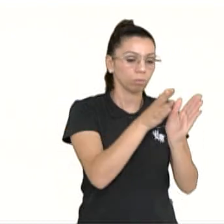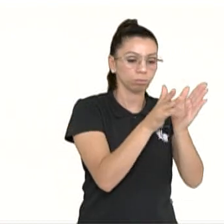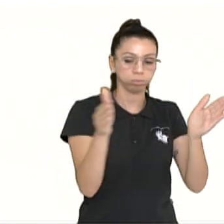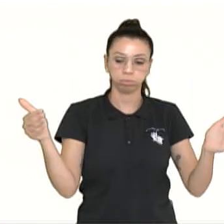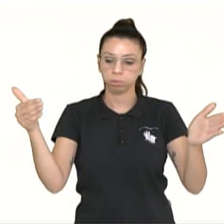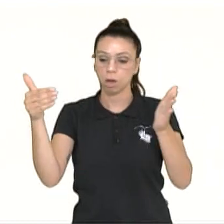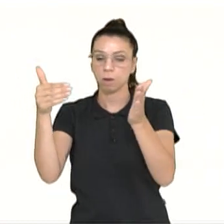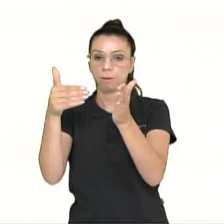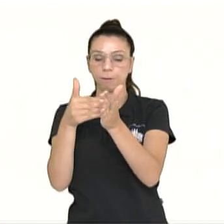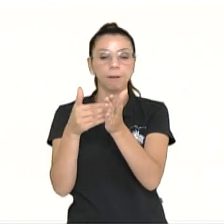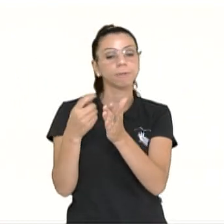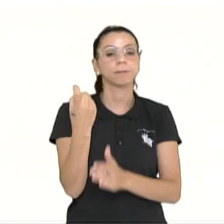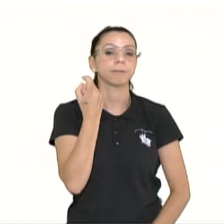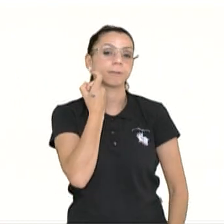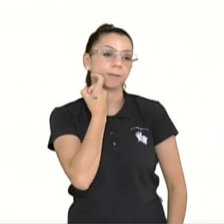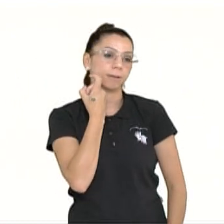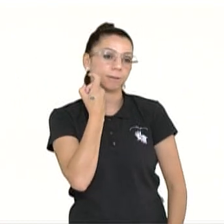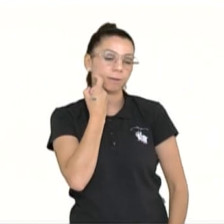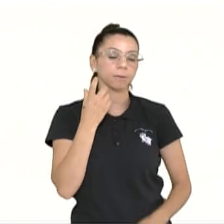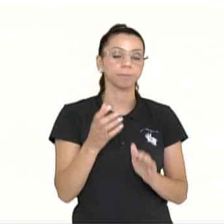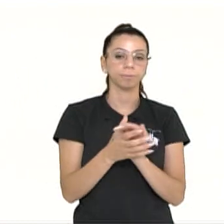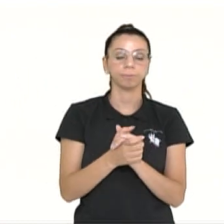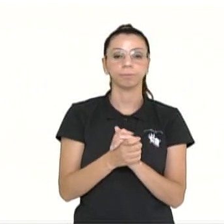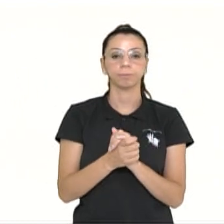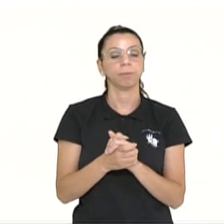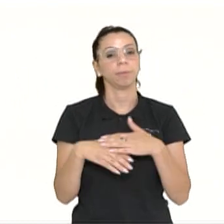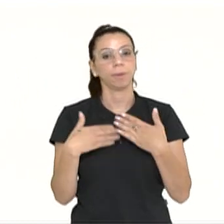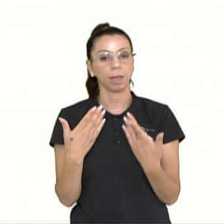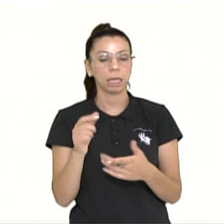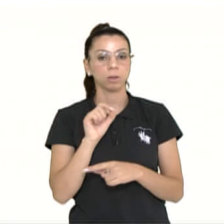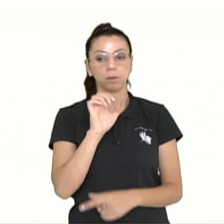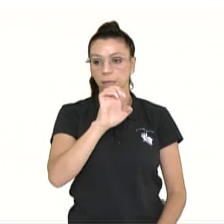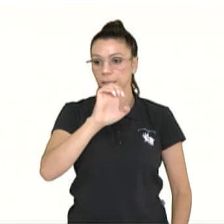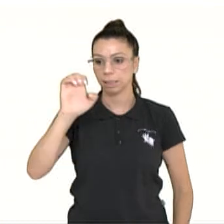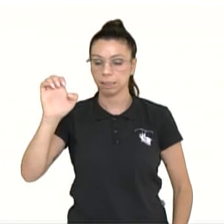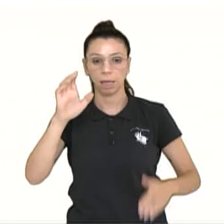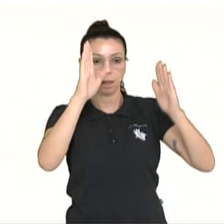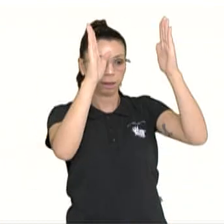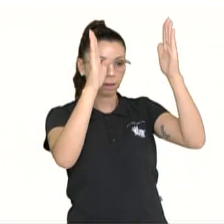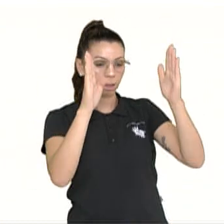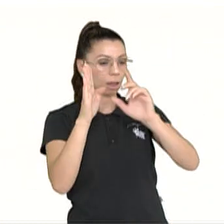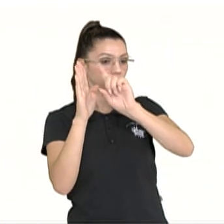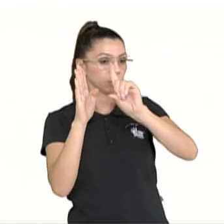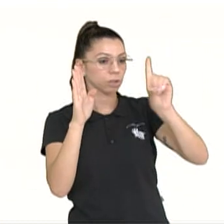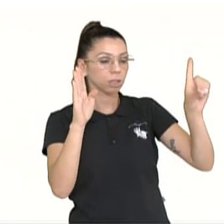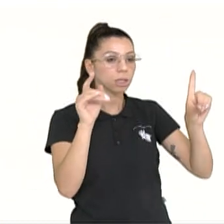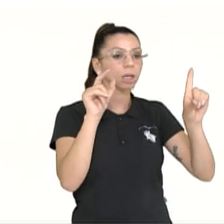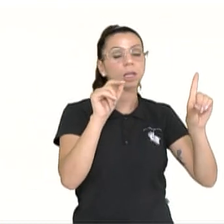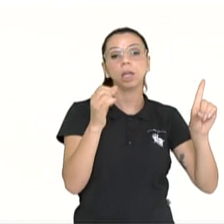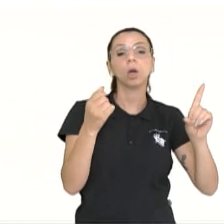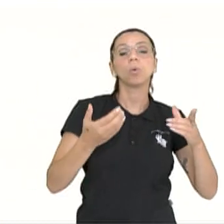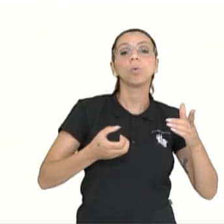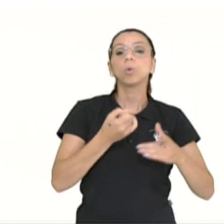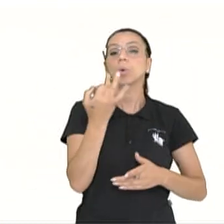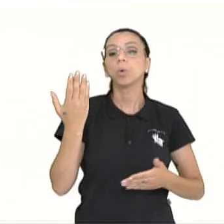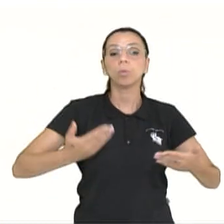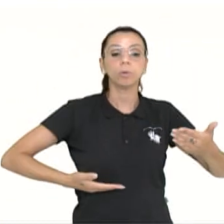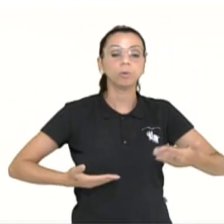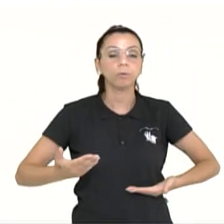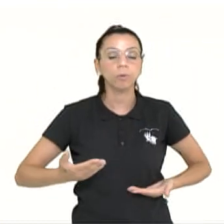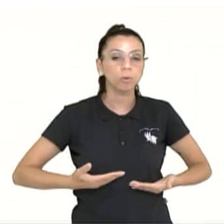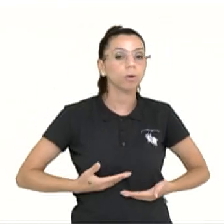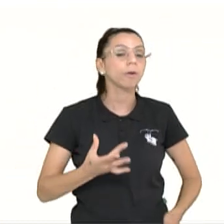da esquerda, na coluna da direita, nós temos o número de funcionários que estavam presentes nessa empresa. Então,